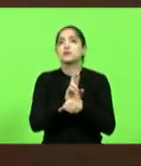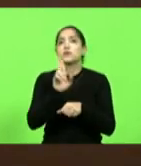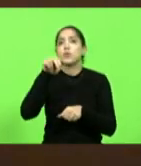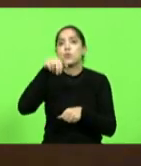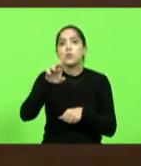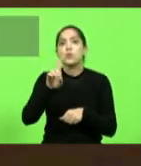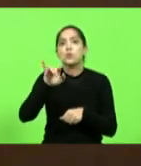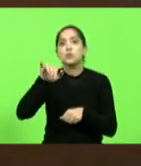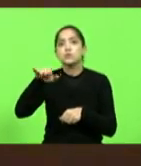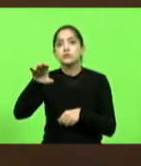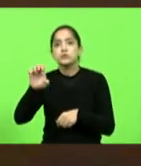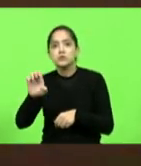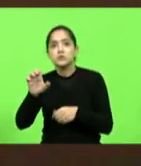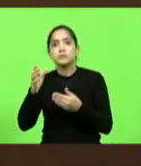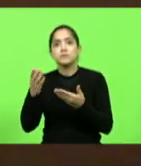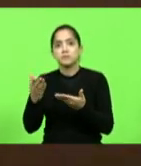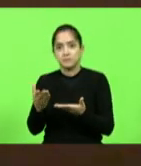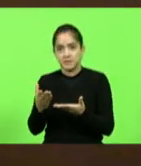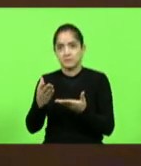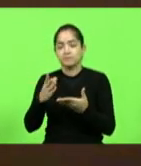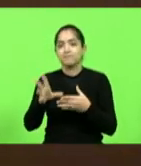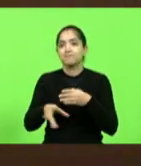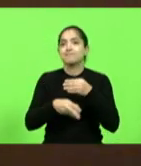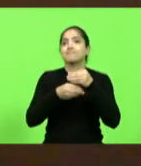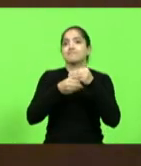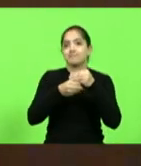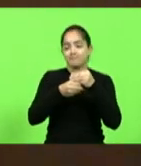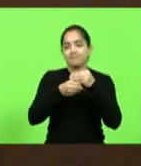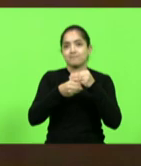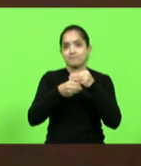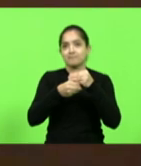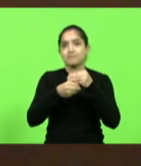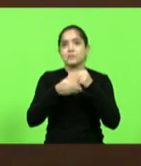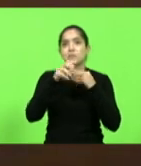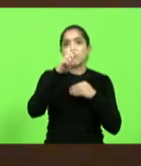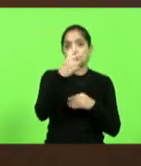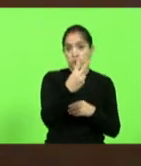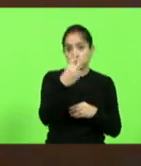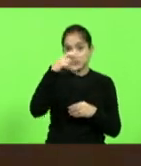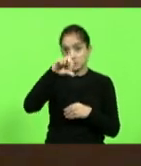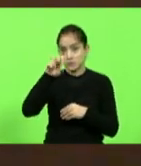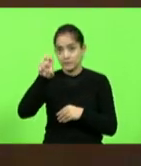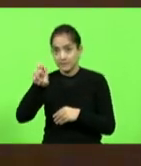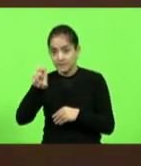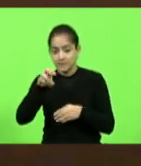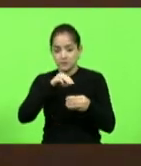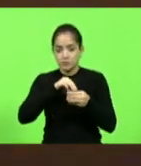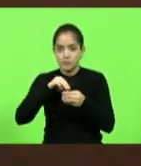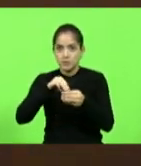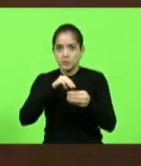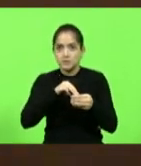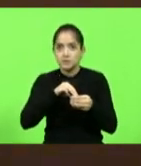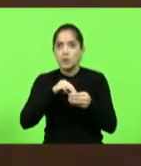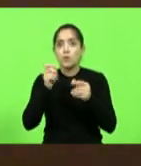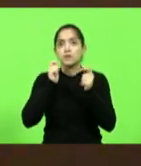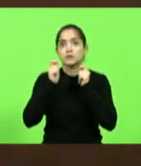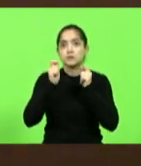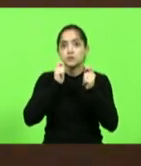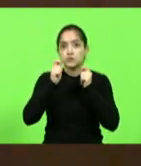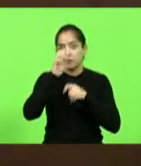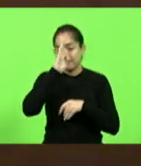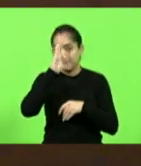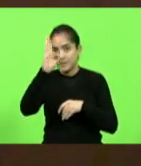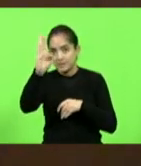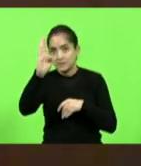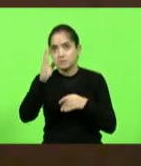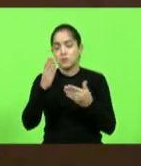vez agrega, representa 295 municípios e que dá assessoria principalmente